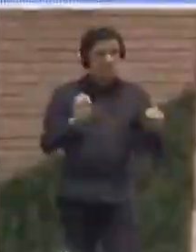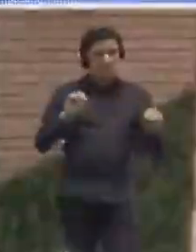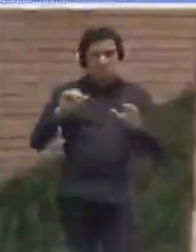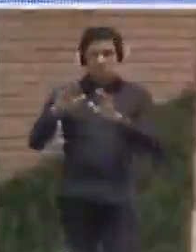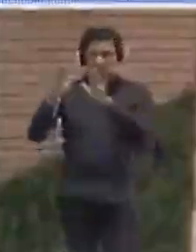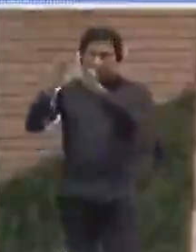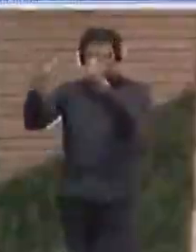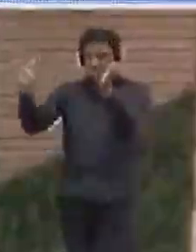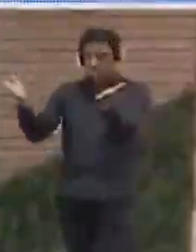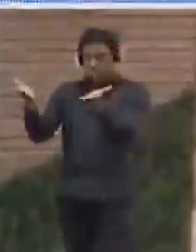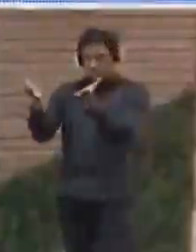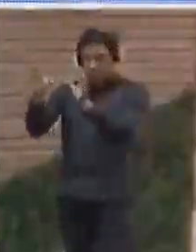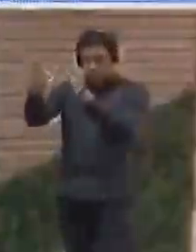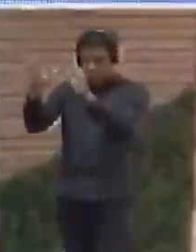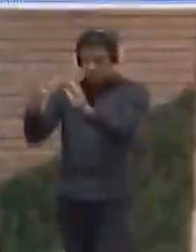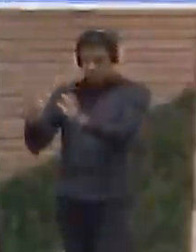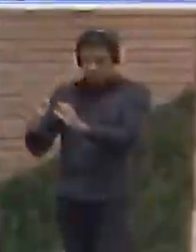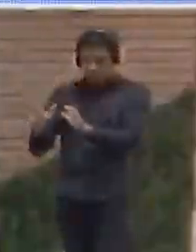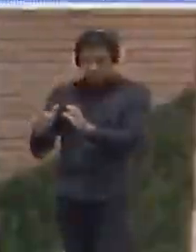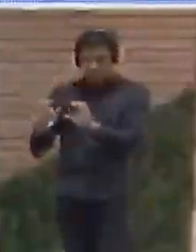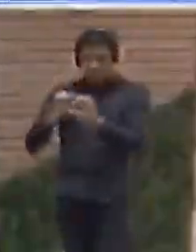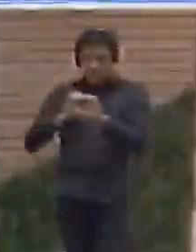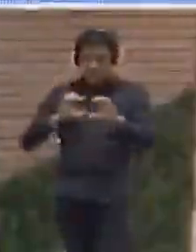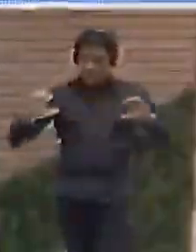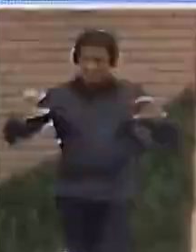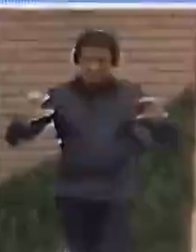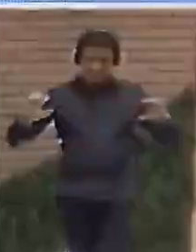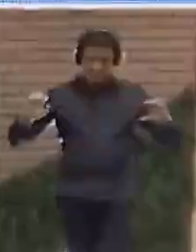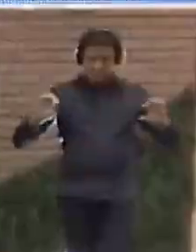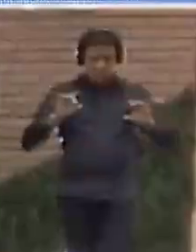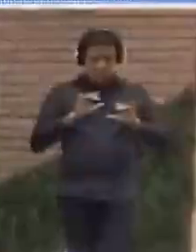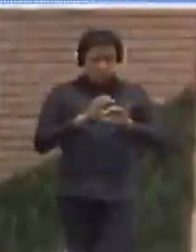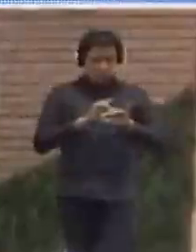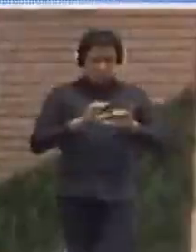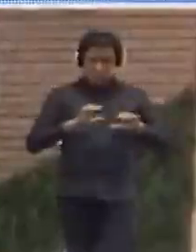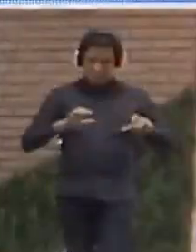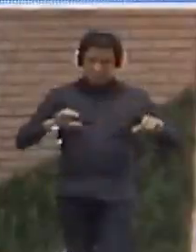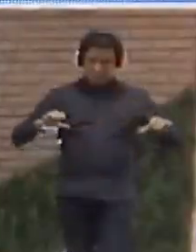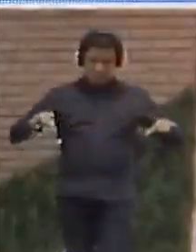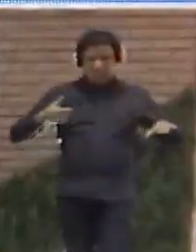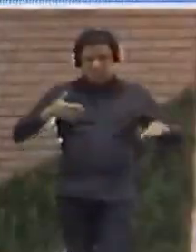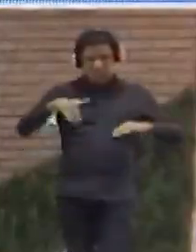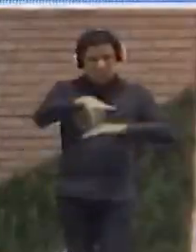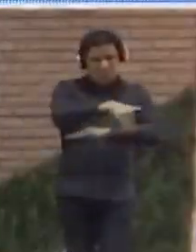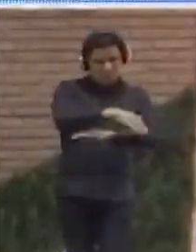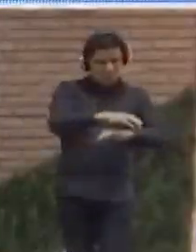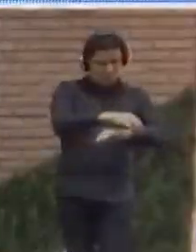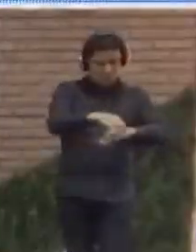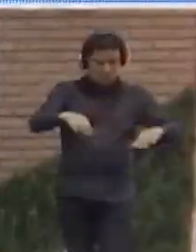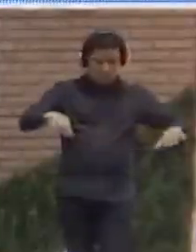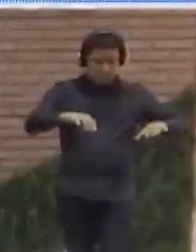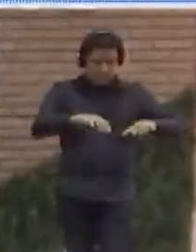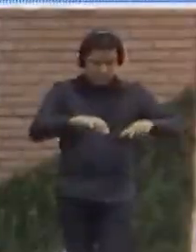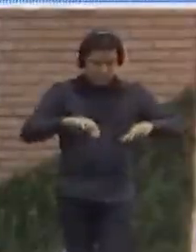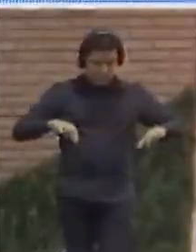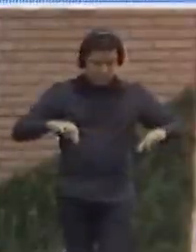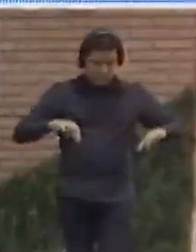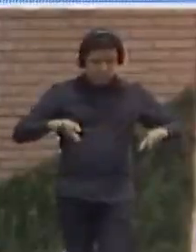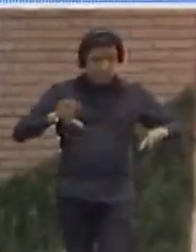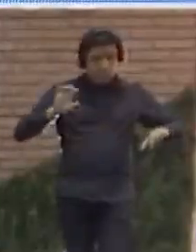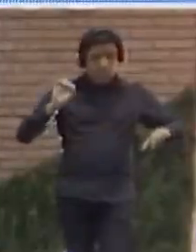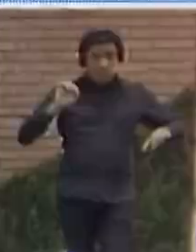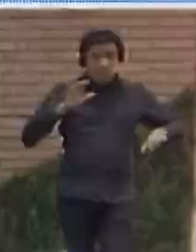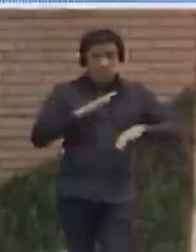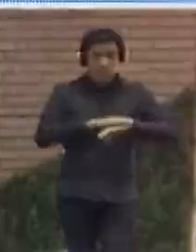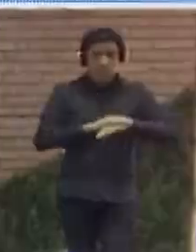os risers, você faz a distribuição horizontal em corredores, o que for, mas o que a gente faz é